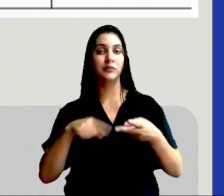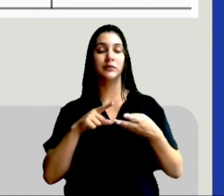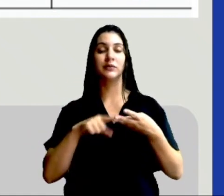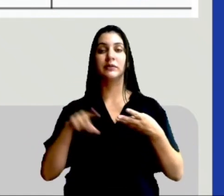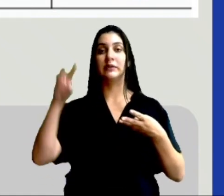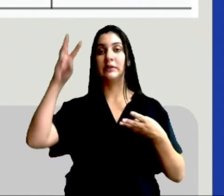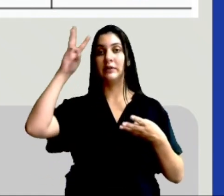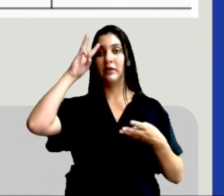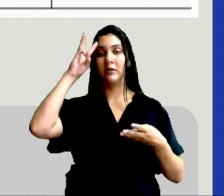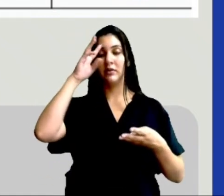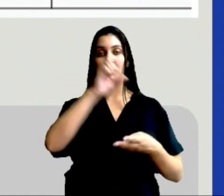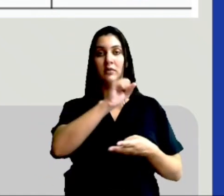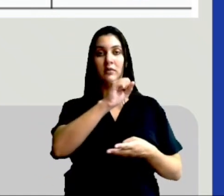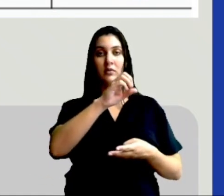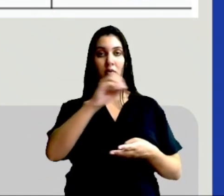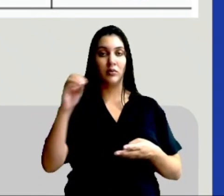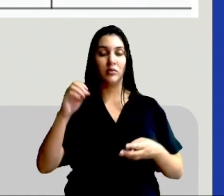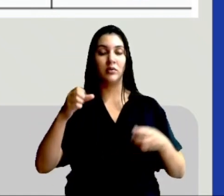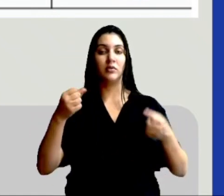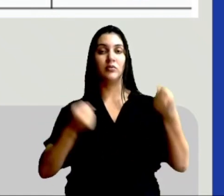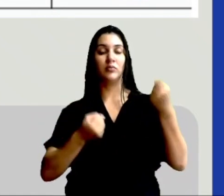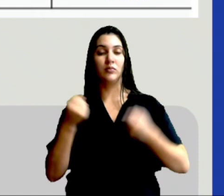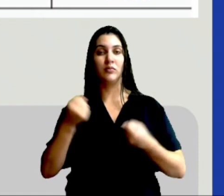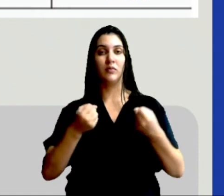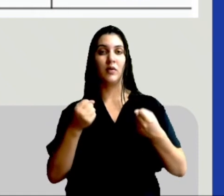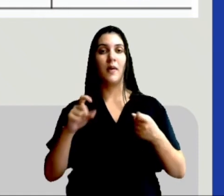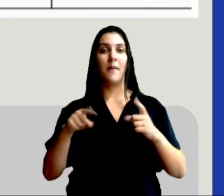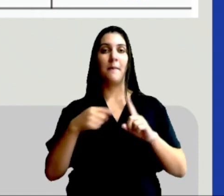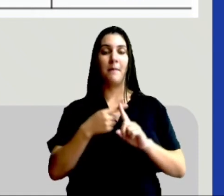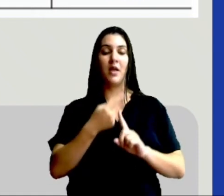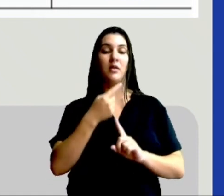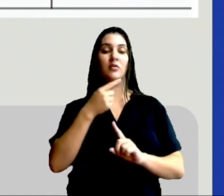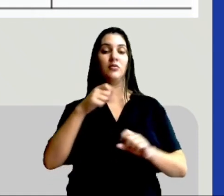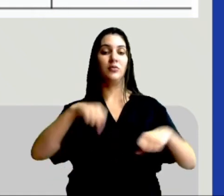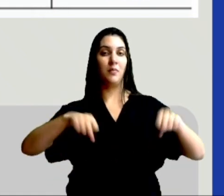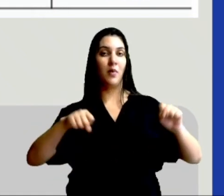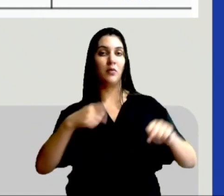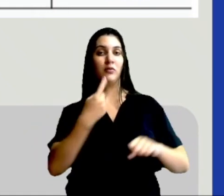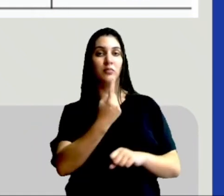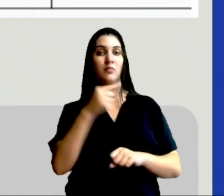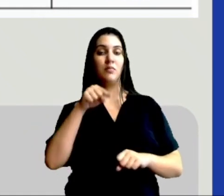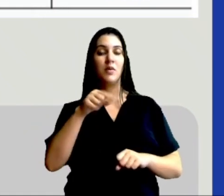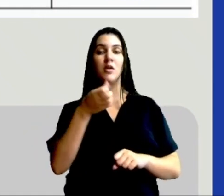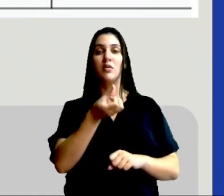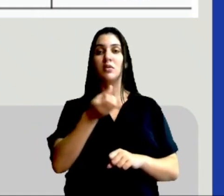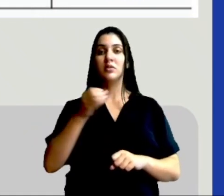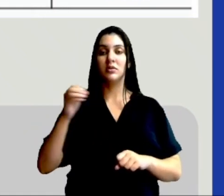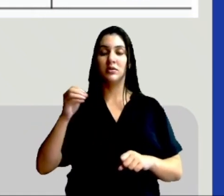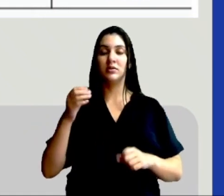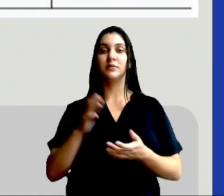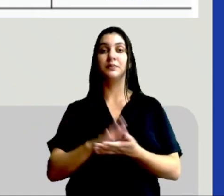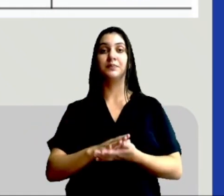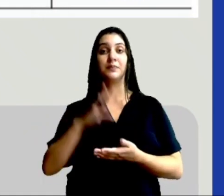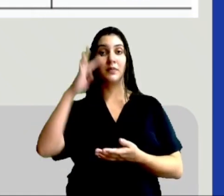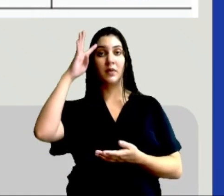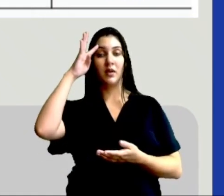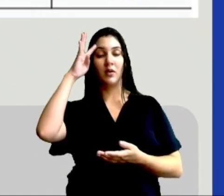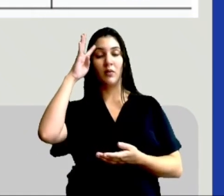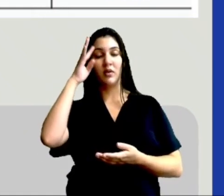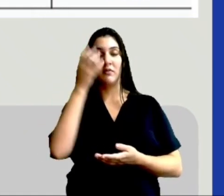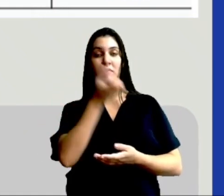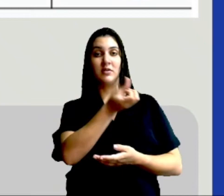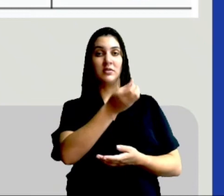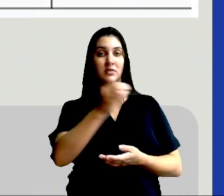terça-feira, 800 automóveis de novo, só que aqui 1.600 motocicletas, né? E na quarta-feira,